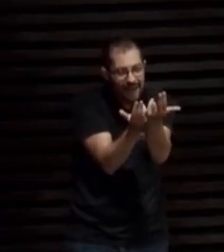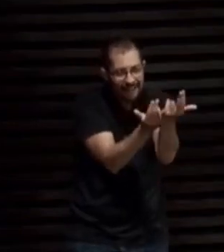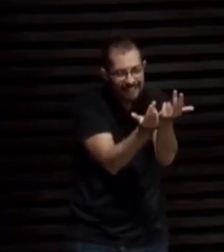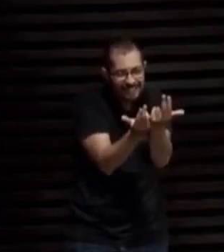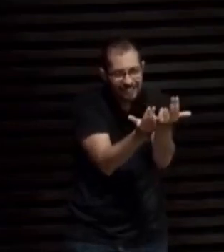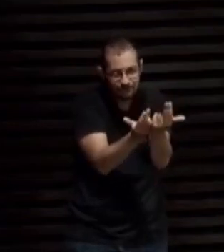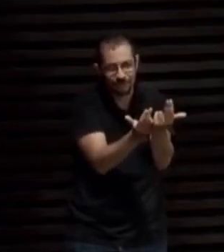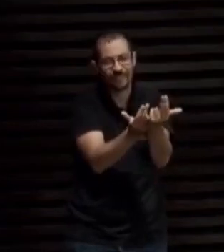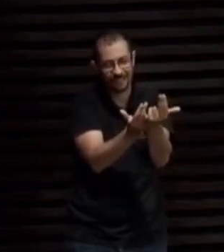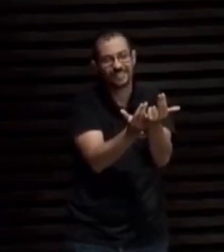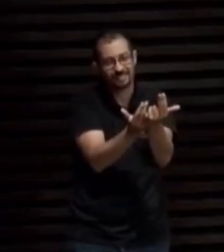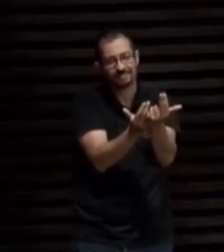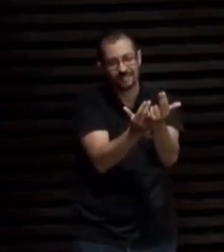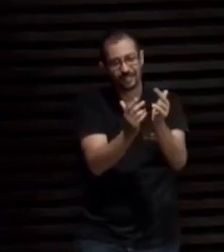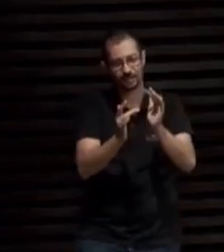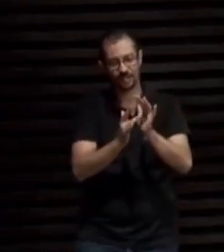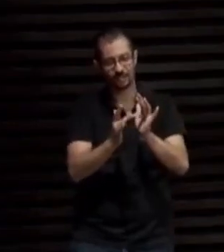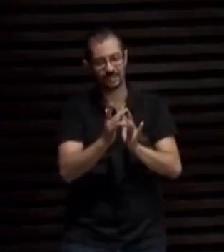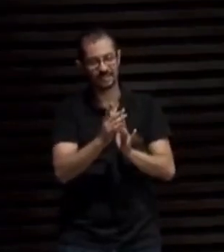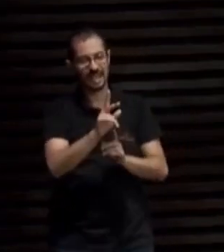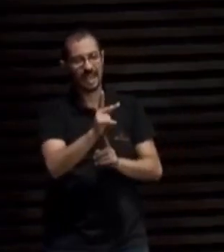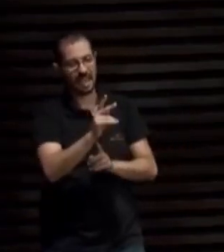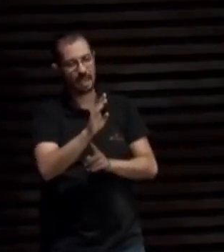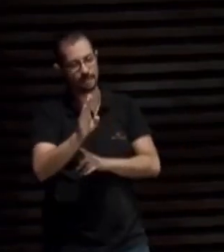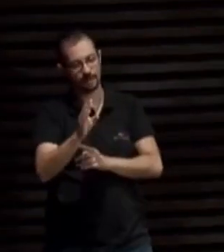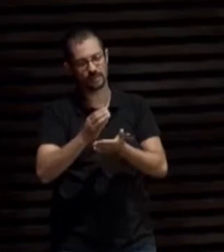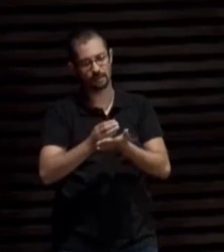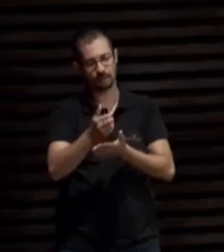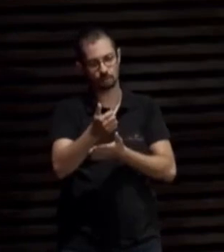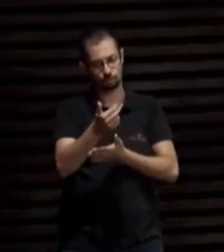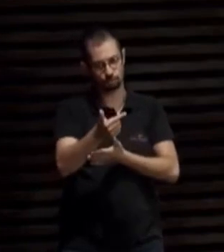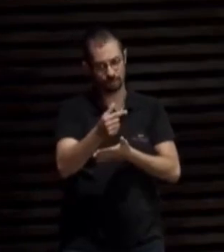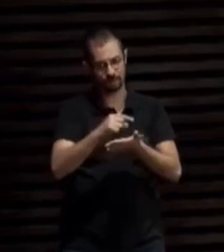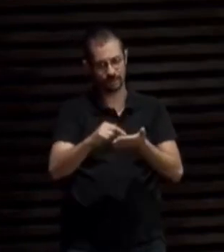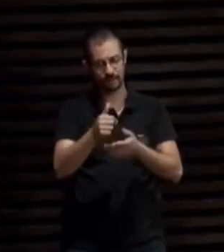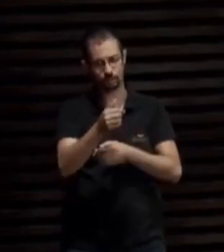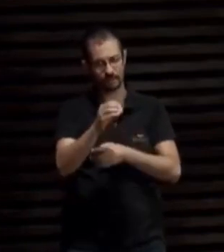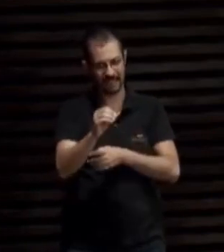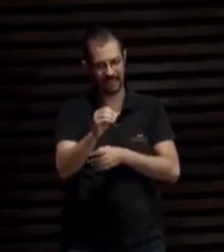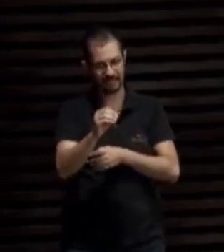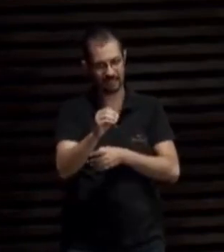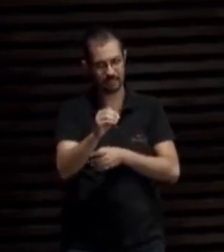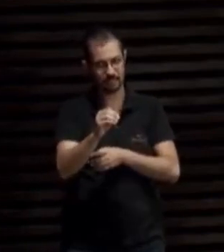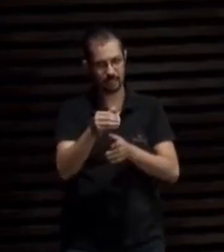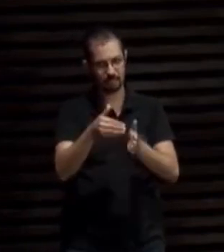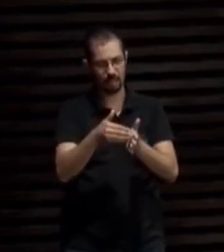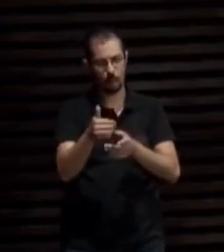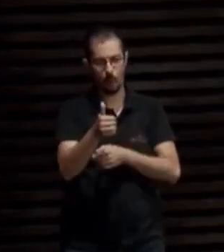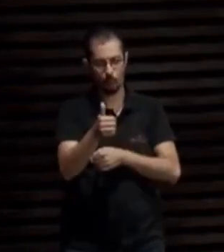Nós temos esse texto de Hebreus capítulo 2, versos 10 e 11, que nos ajudam a entender um pouco.